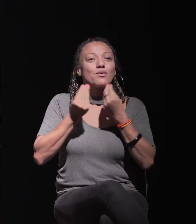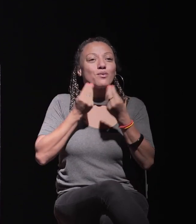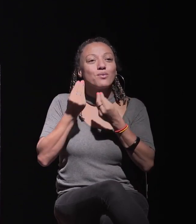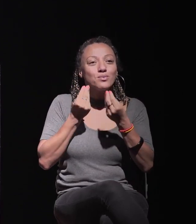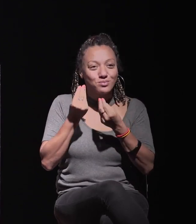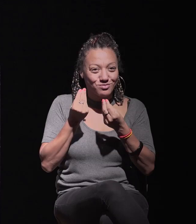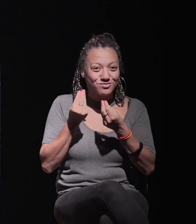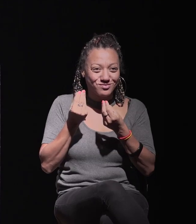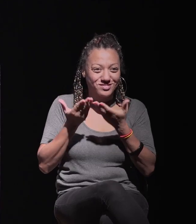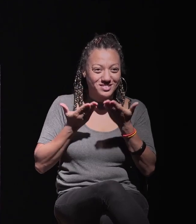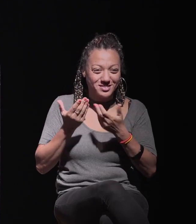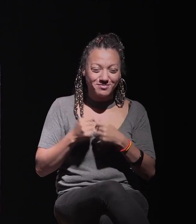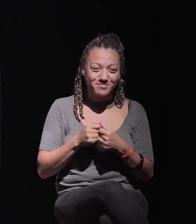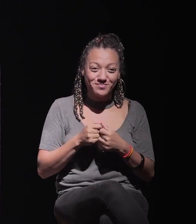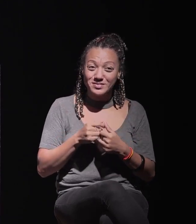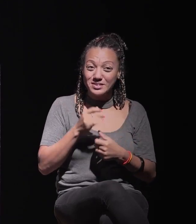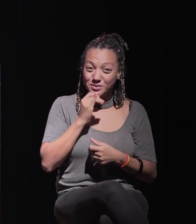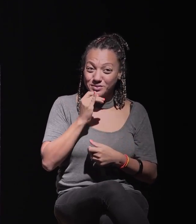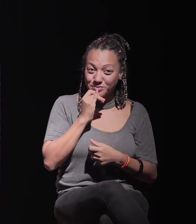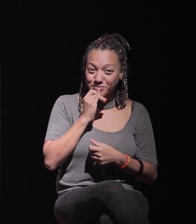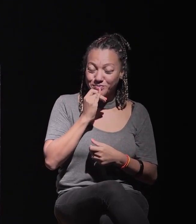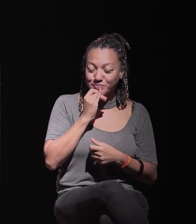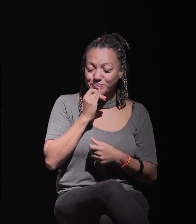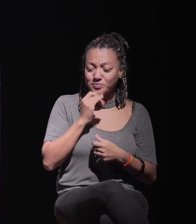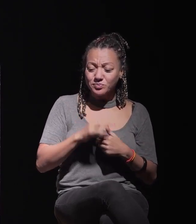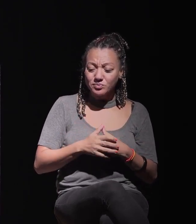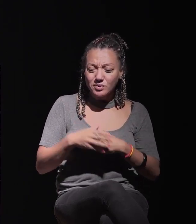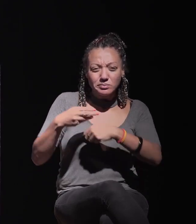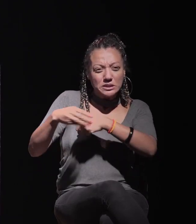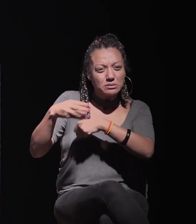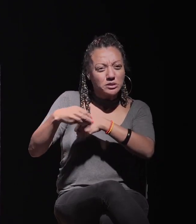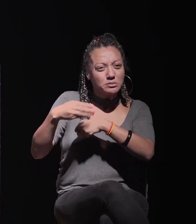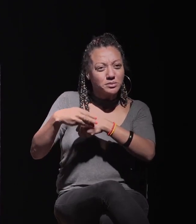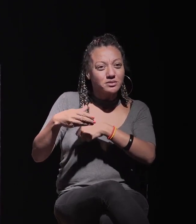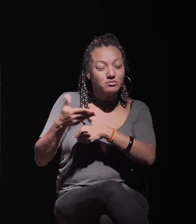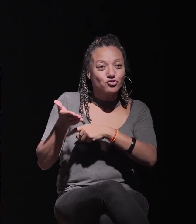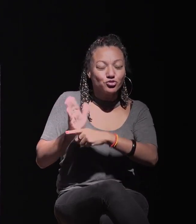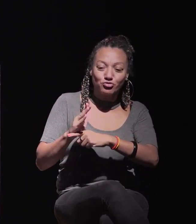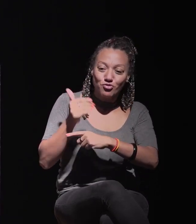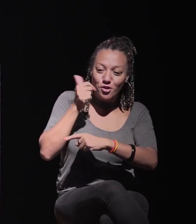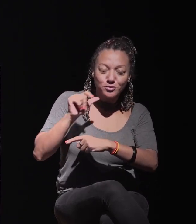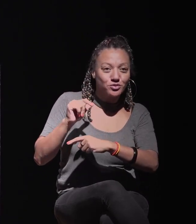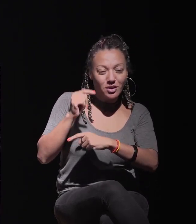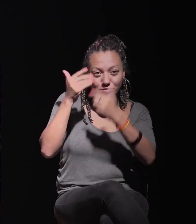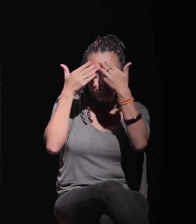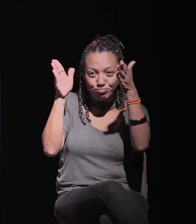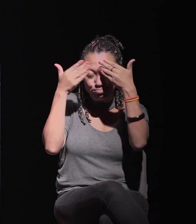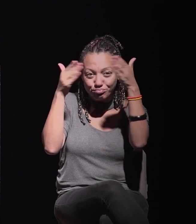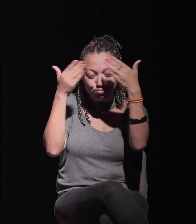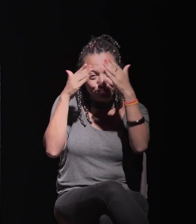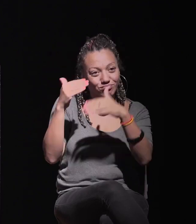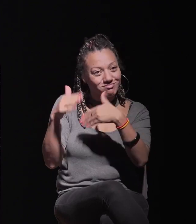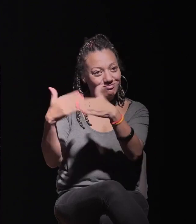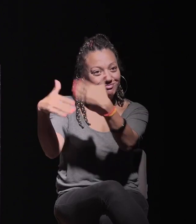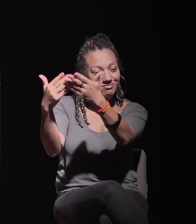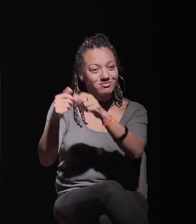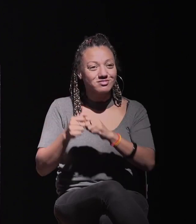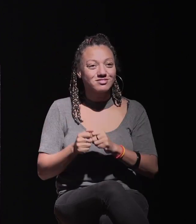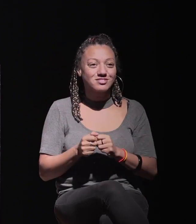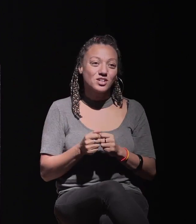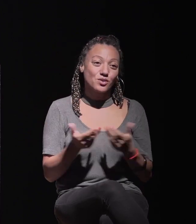de aula, os temas que nós vamos hoje aqui tentar, né, entender melhor,